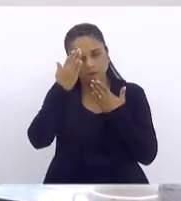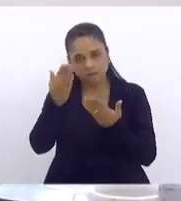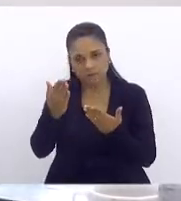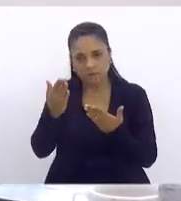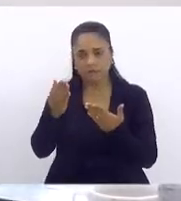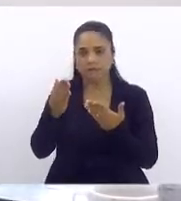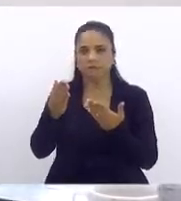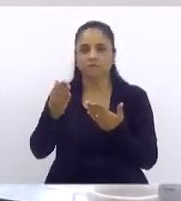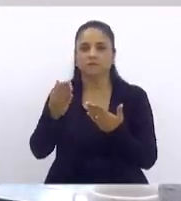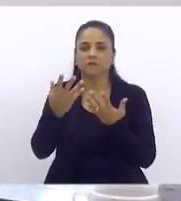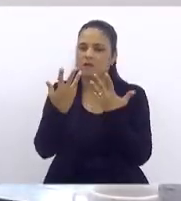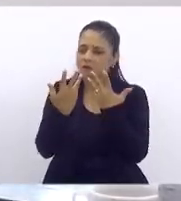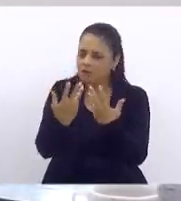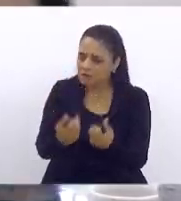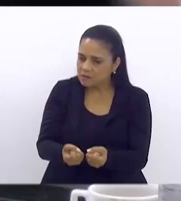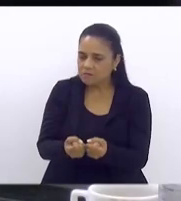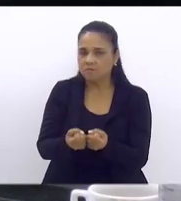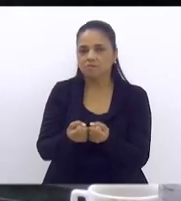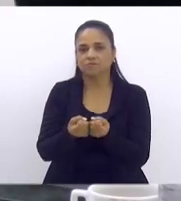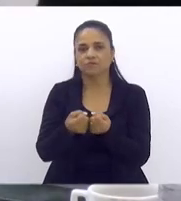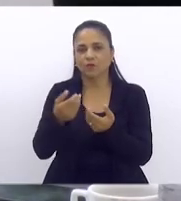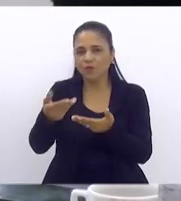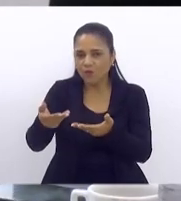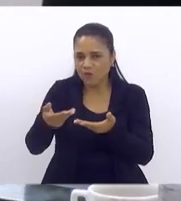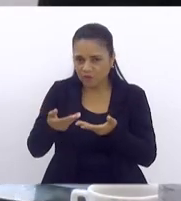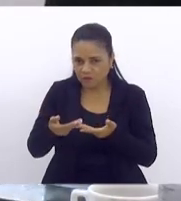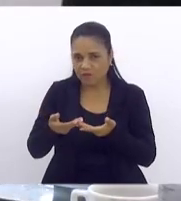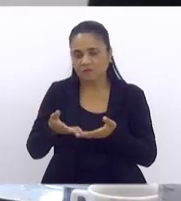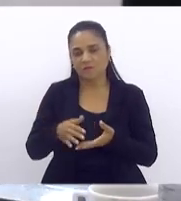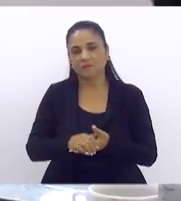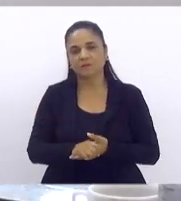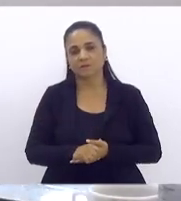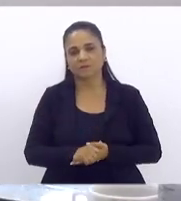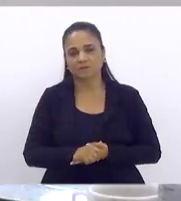por ter aceitado de pronto o nosso convite.